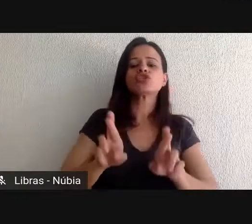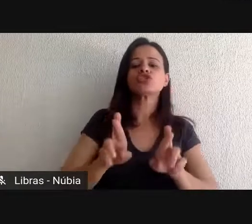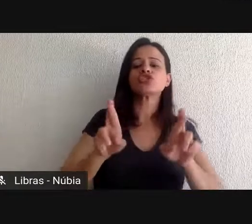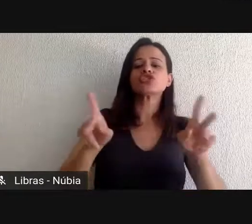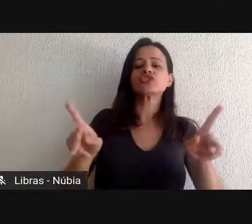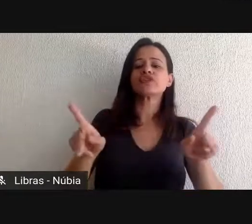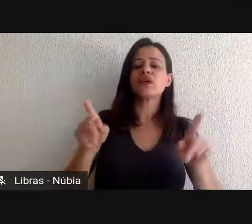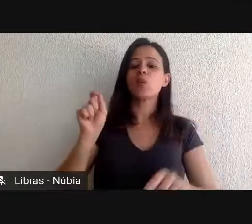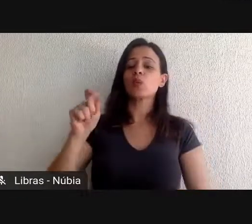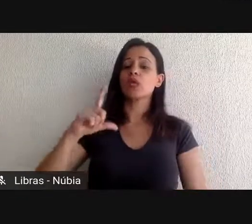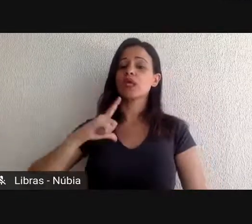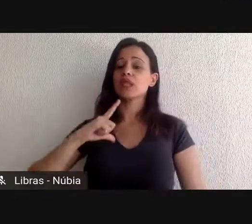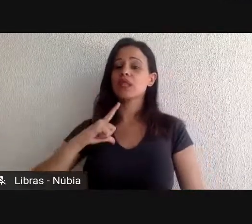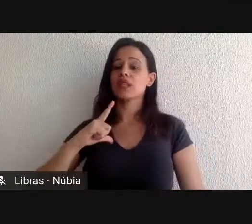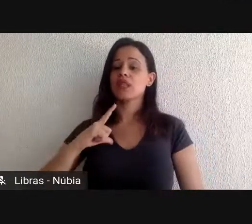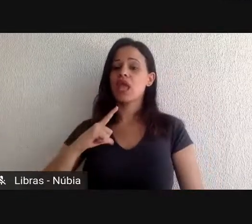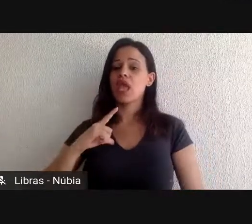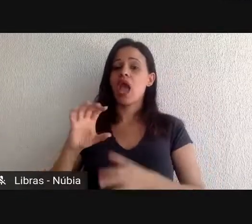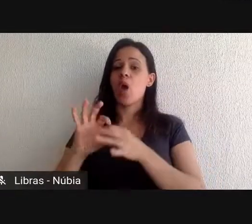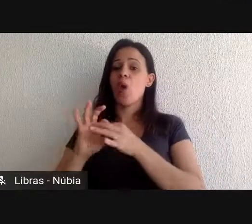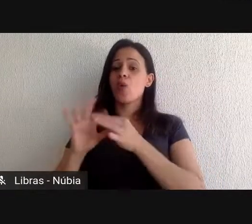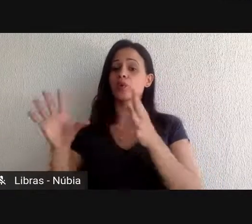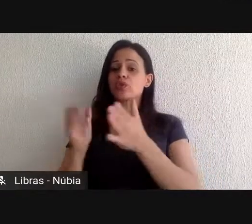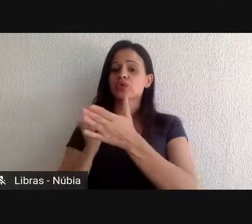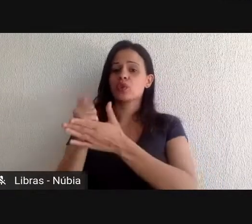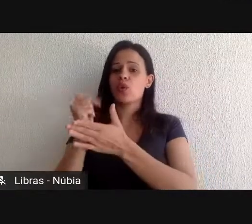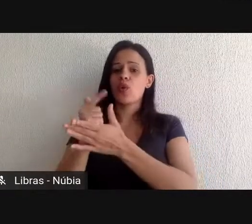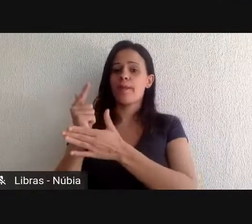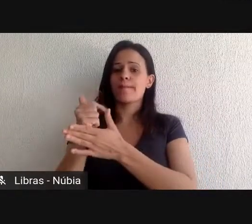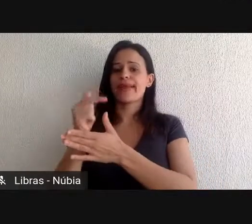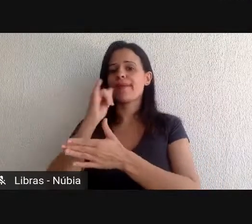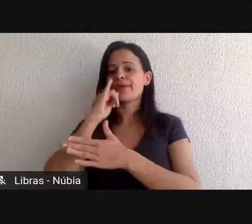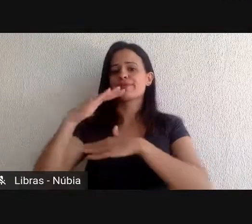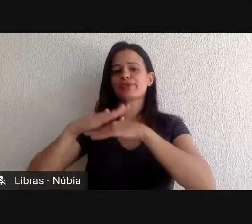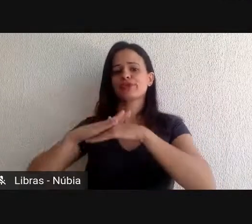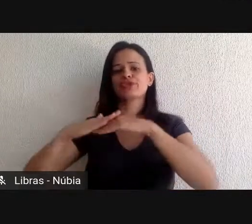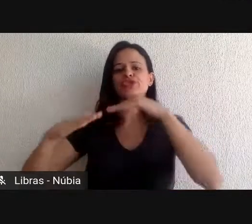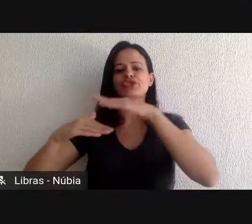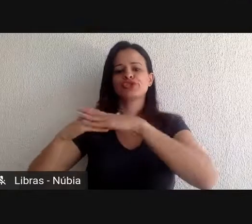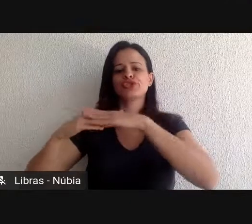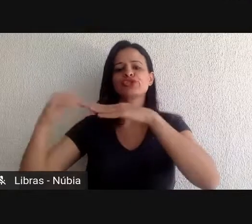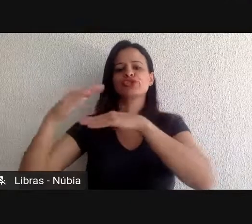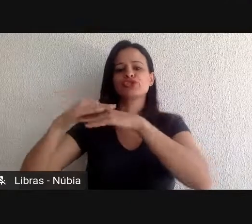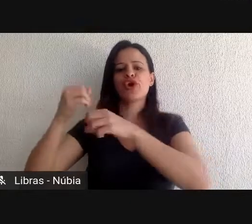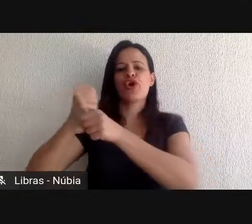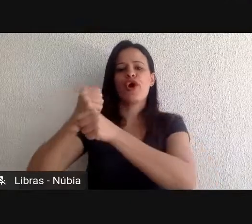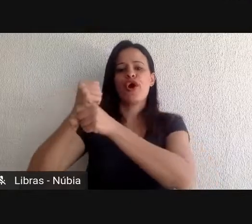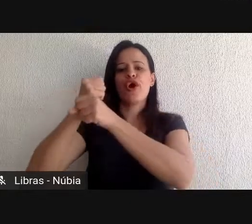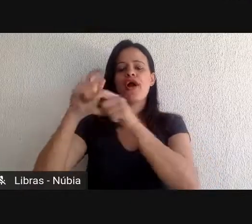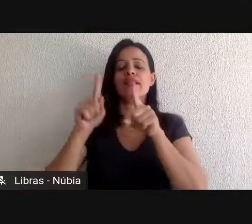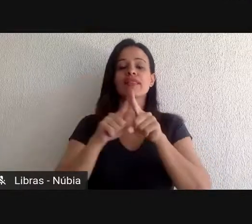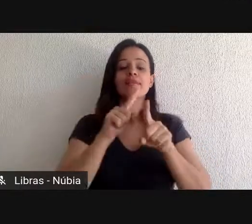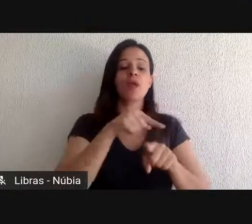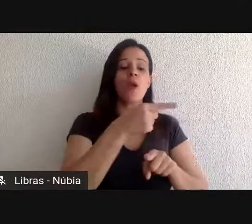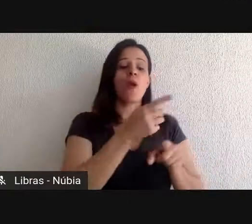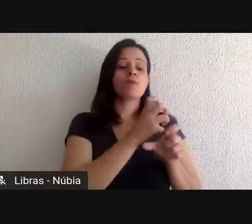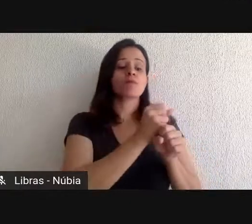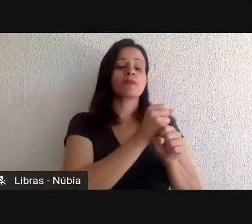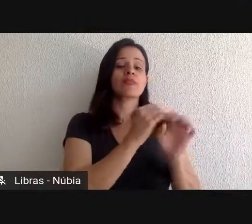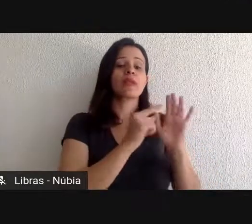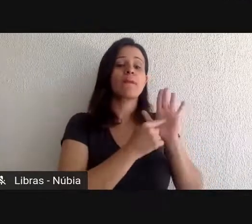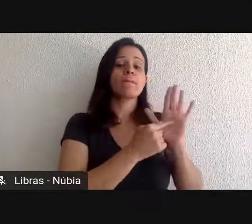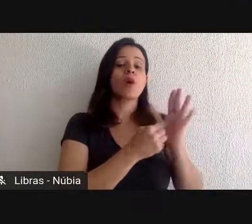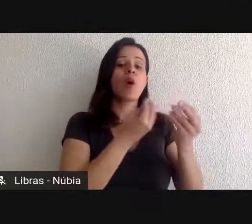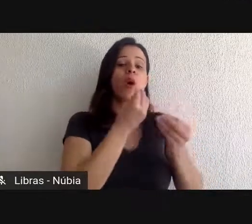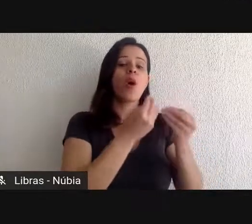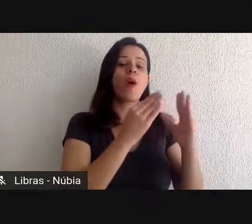prevê autorizações para comprar tijolos e o outro orçamento que indica claramente a quantidade de casas populares